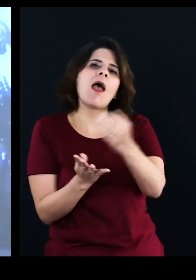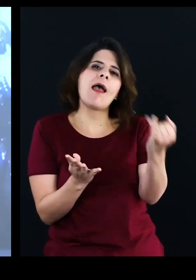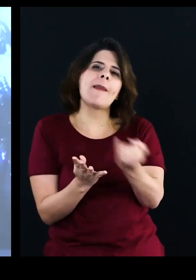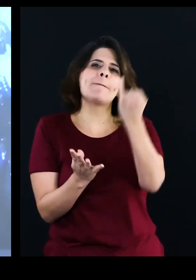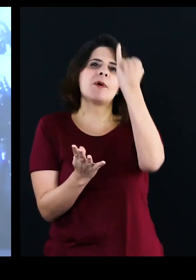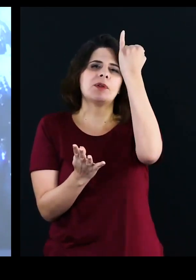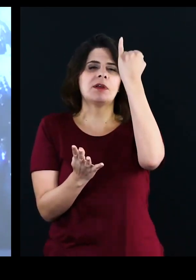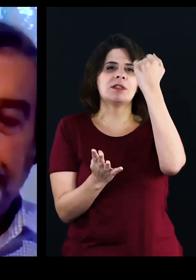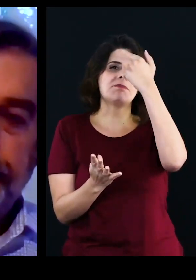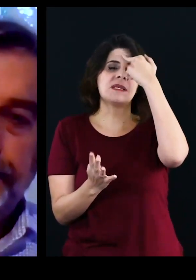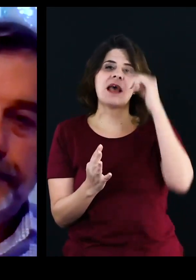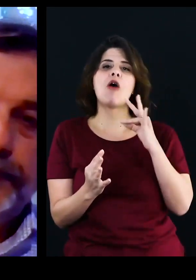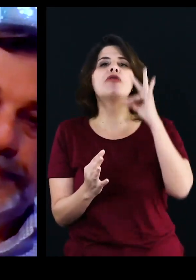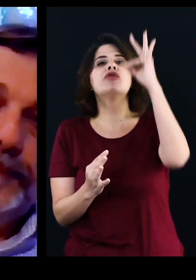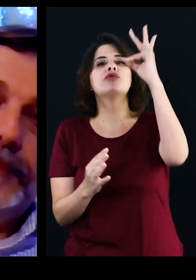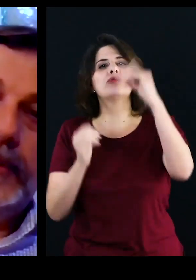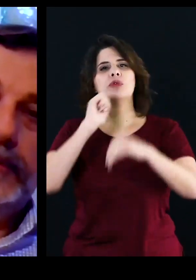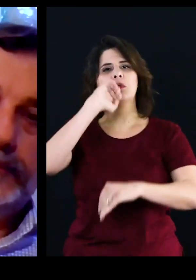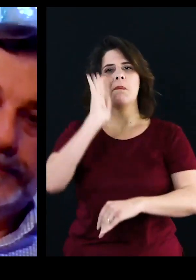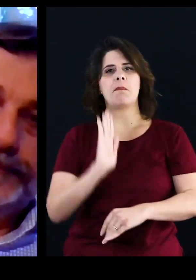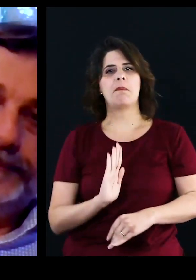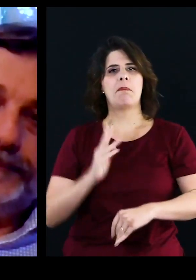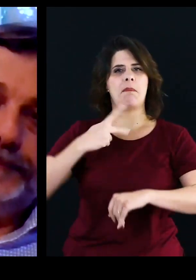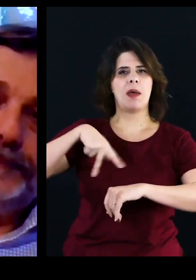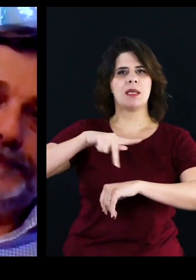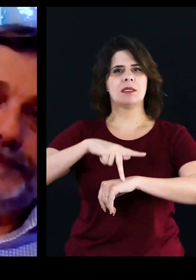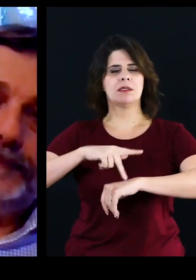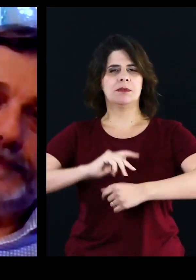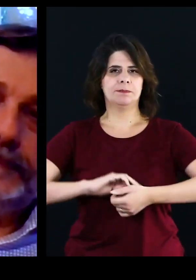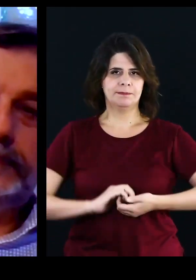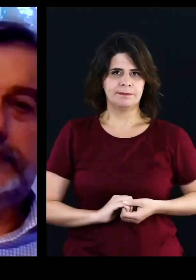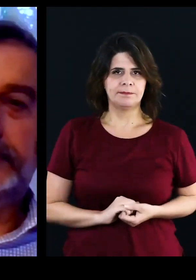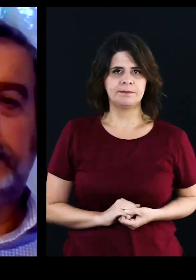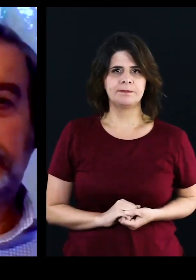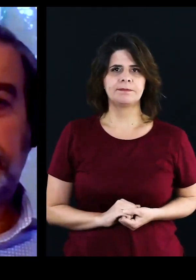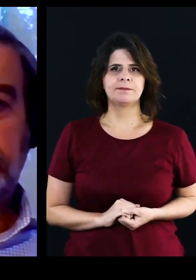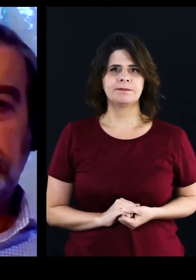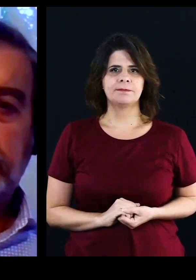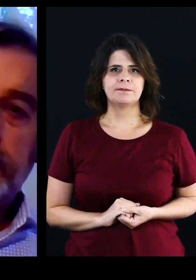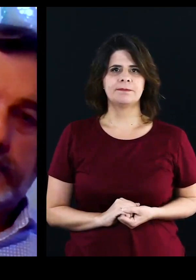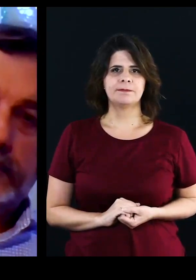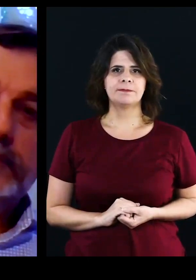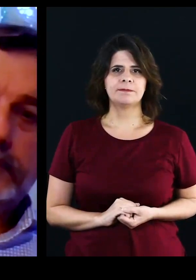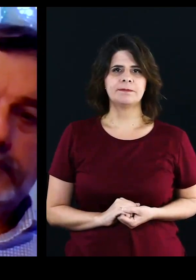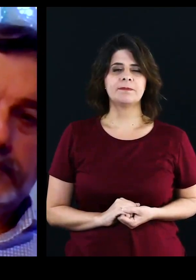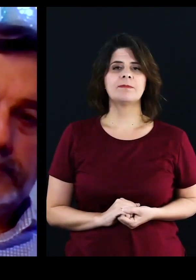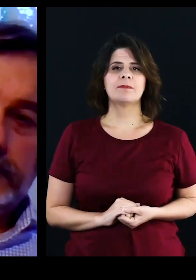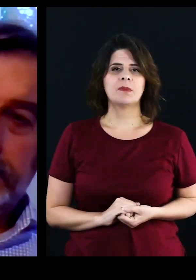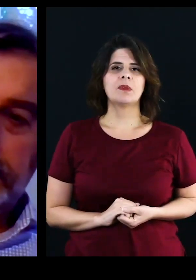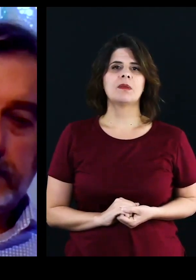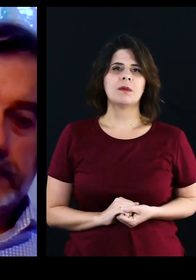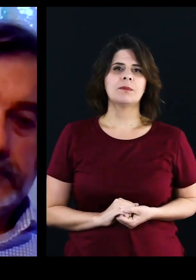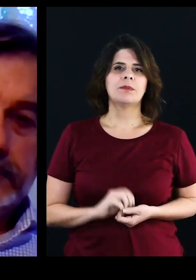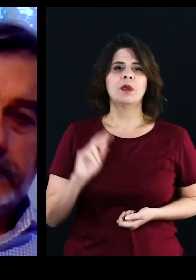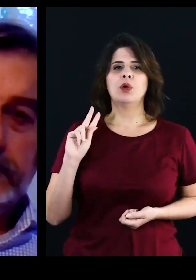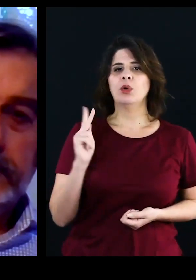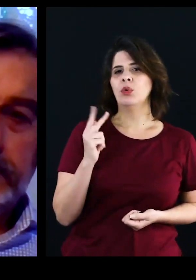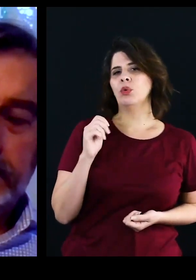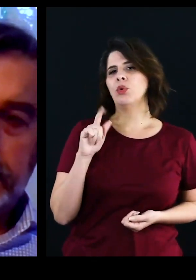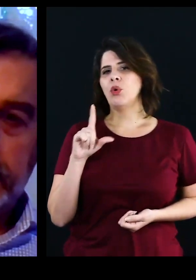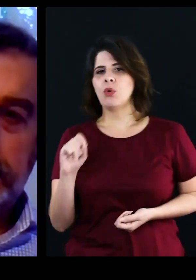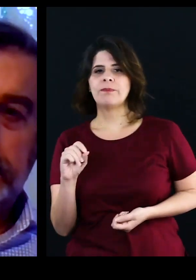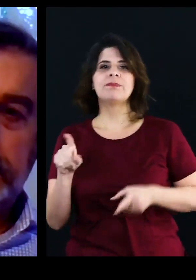nação. Ô, Hugo e Mário, certamente a gente está vivendo